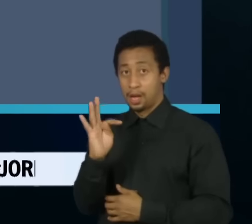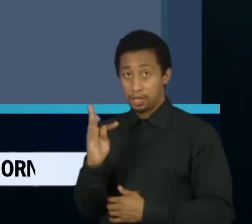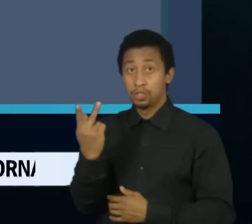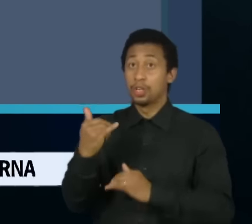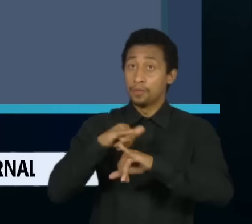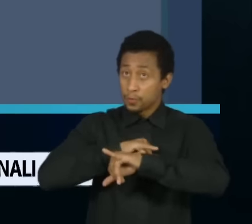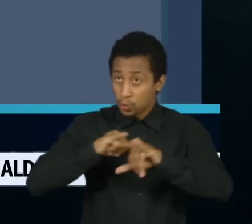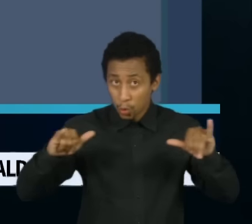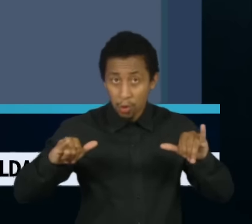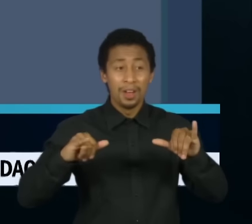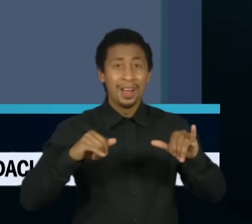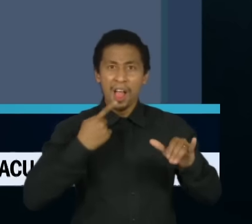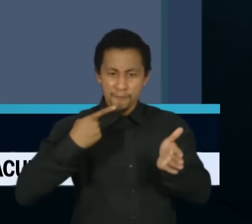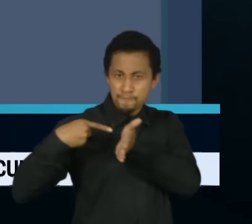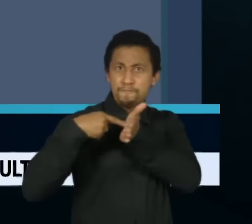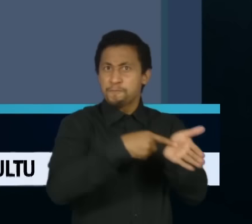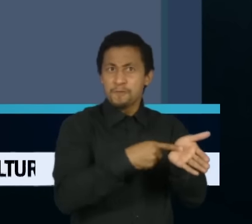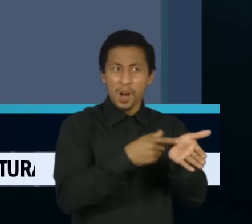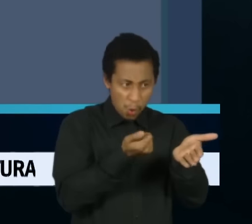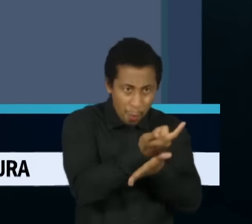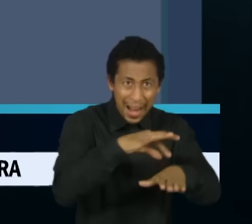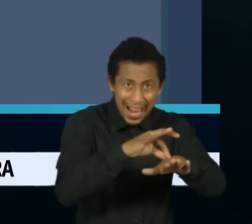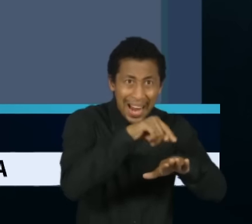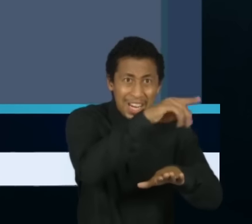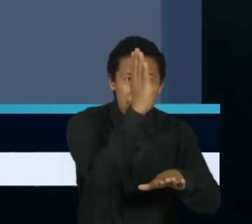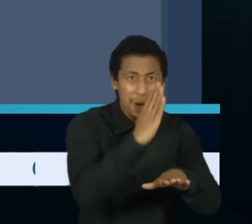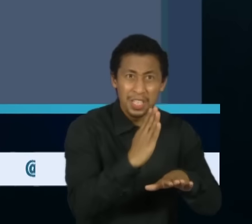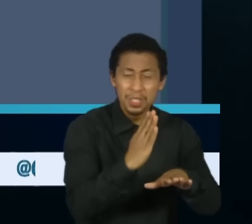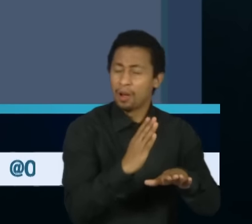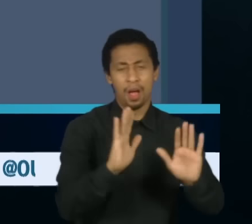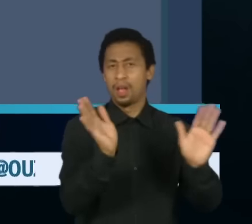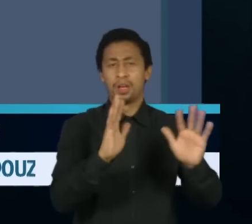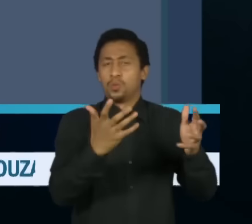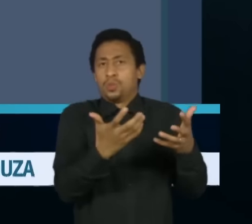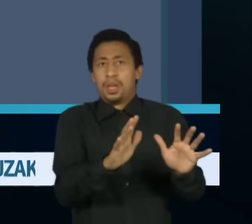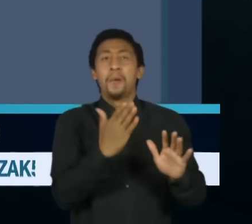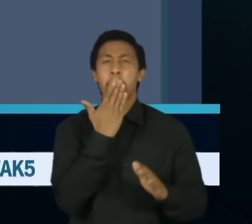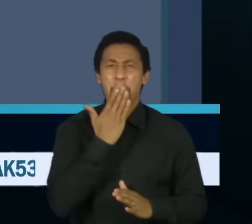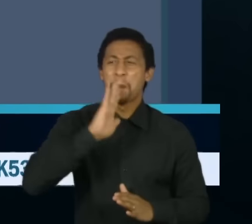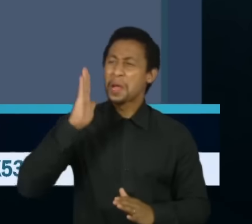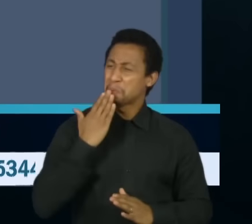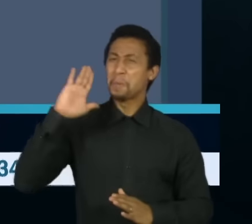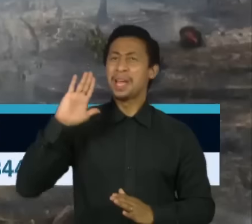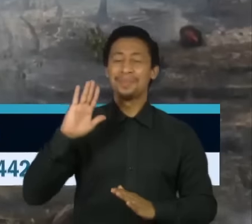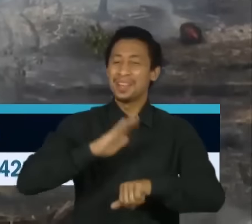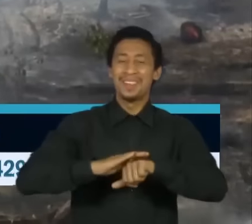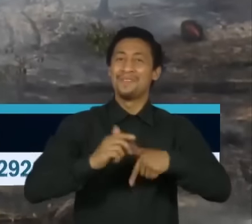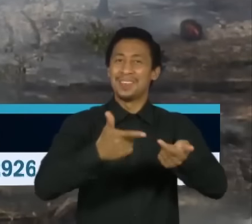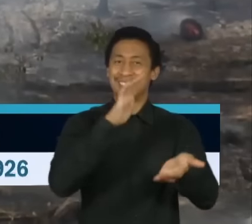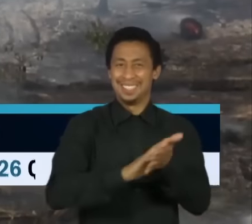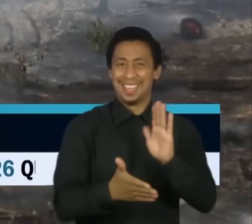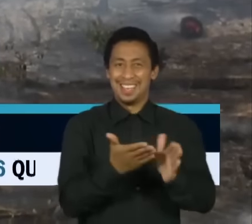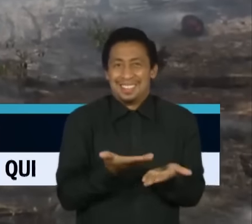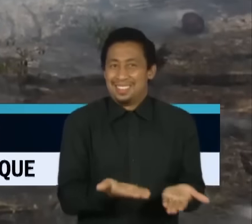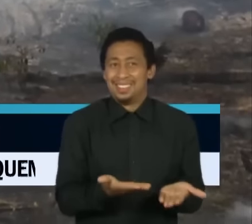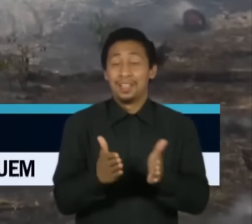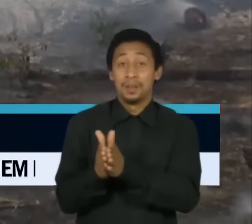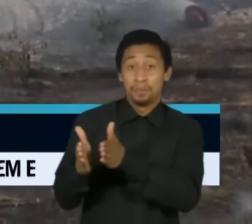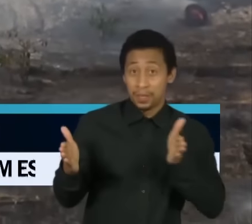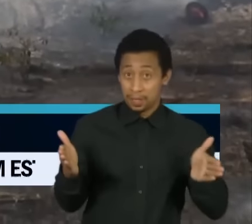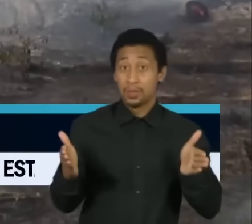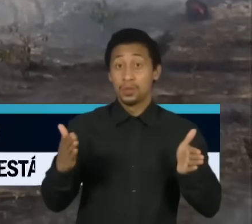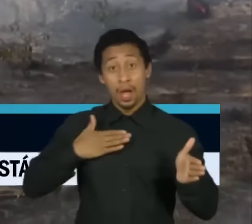para suspender a compra e venda de carne de um país que fez muitas promessas e entregou poucos resultados. Entre agosto de 2020